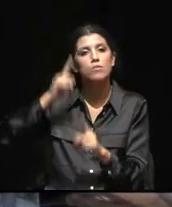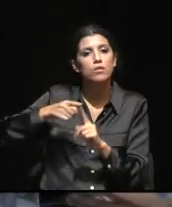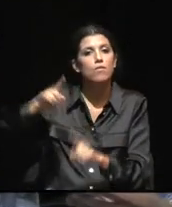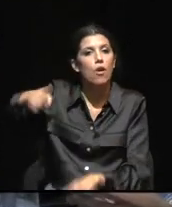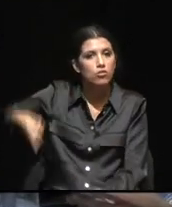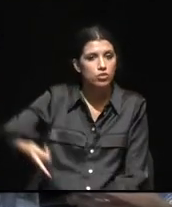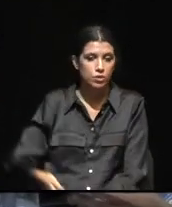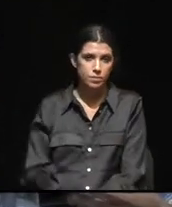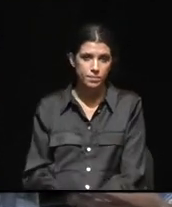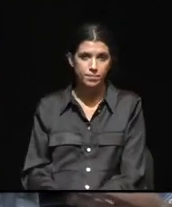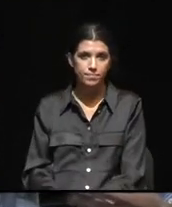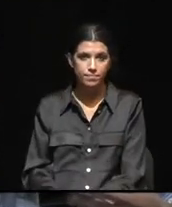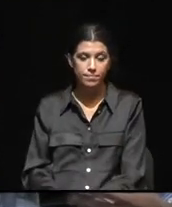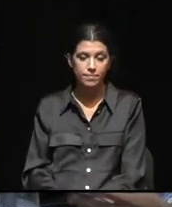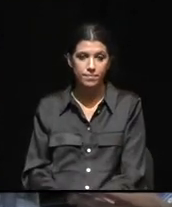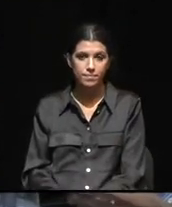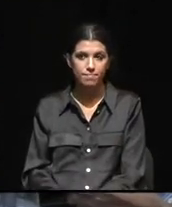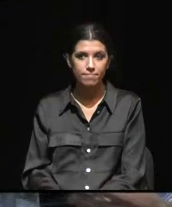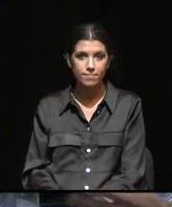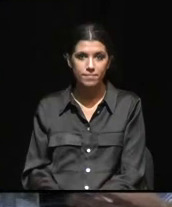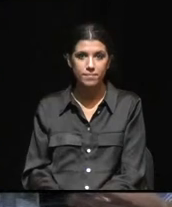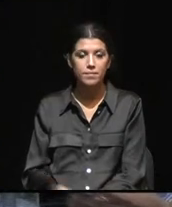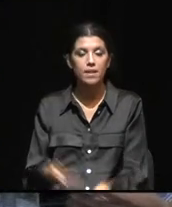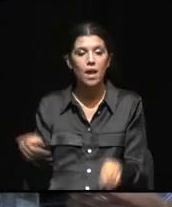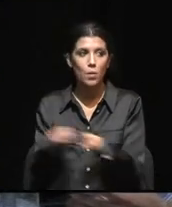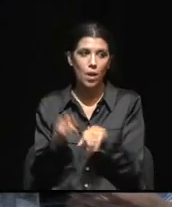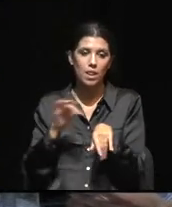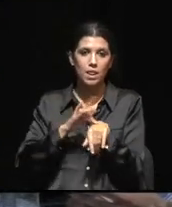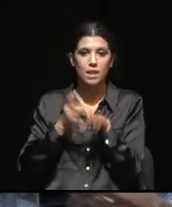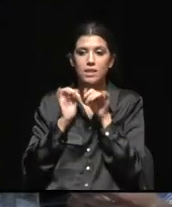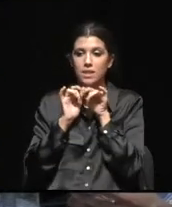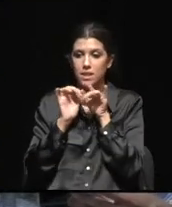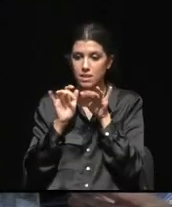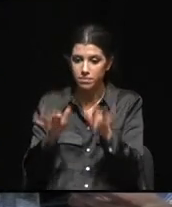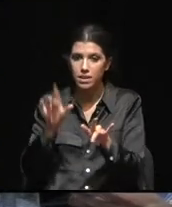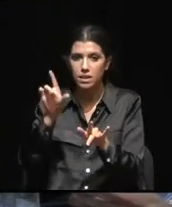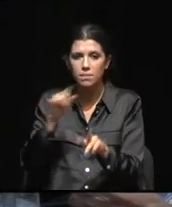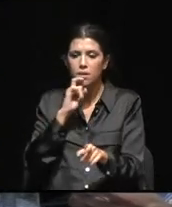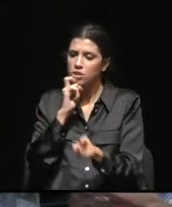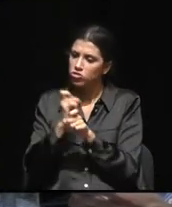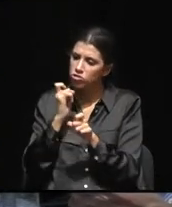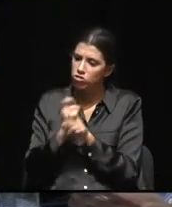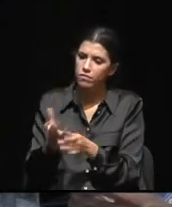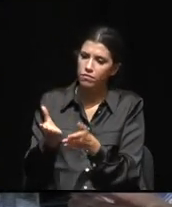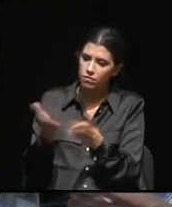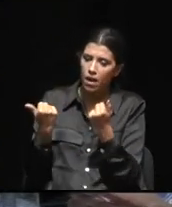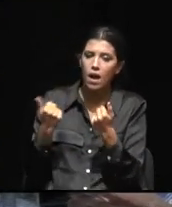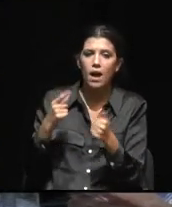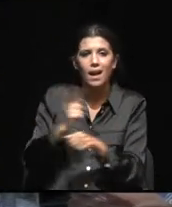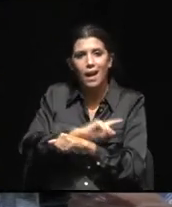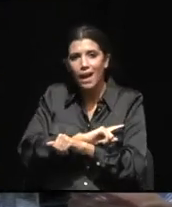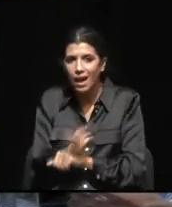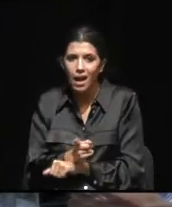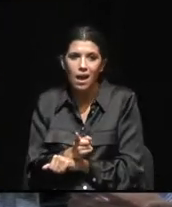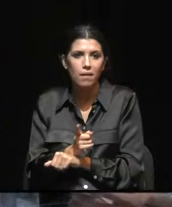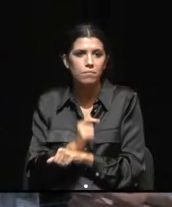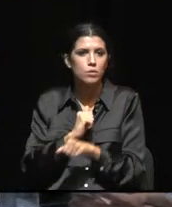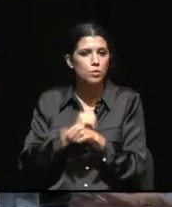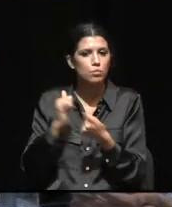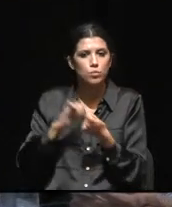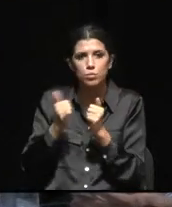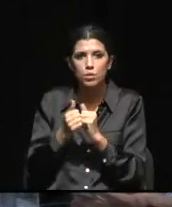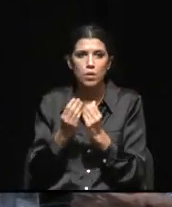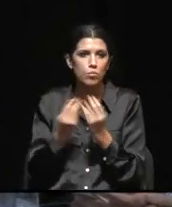de de no fundo de sensibilizar e de exigir que rapidamente eh se